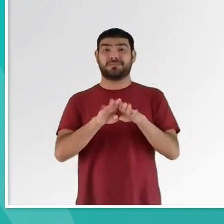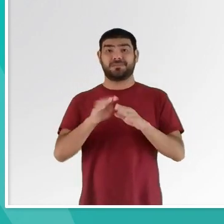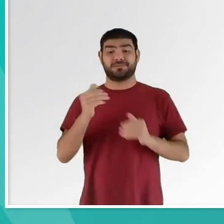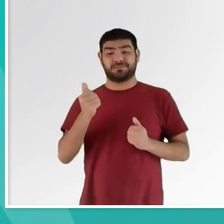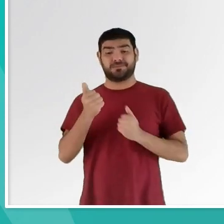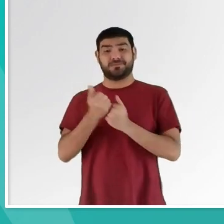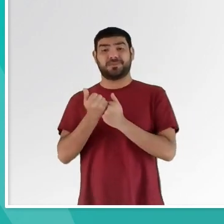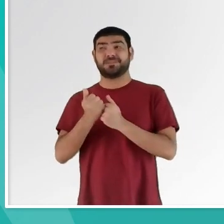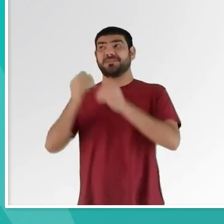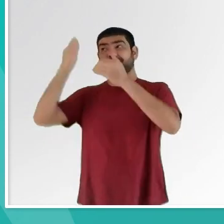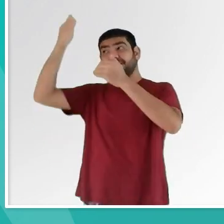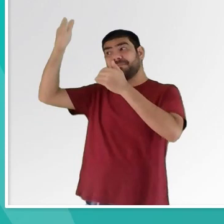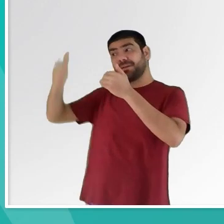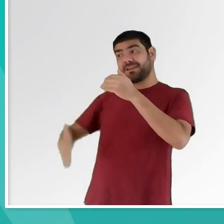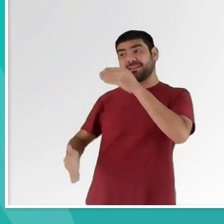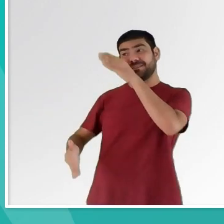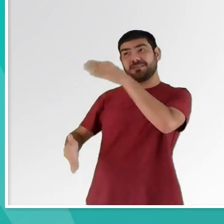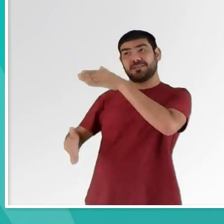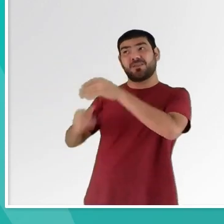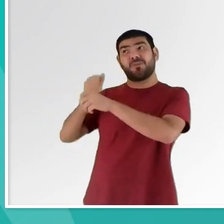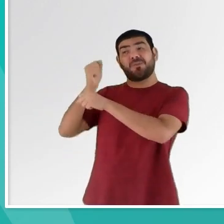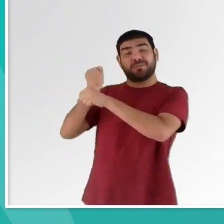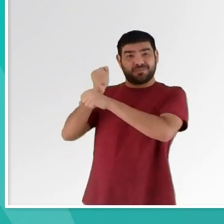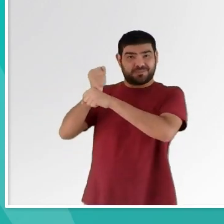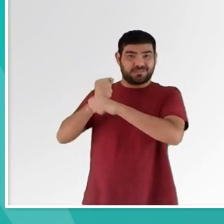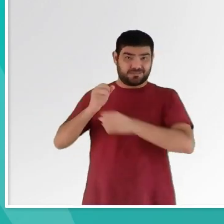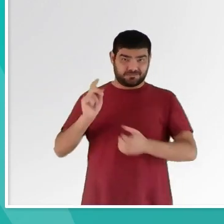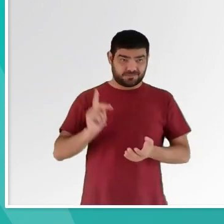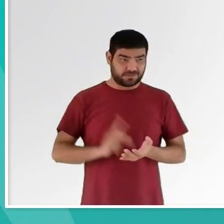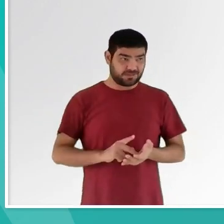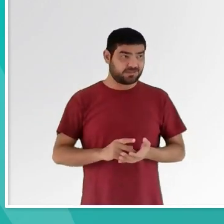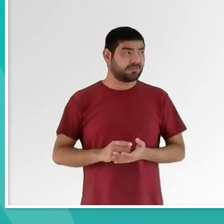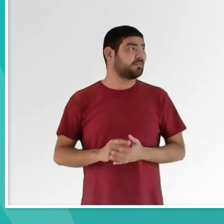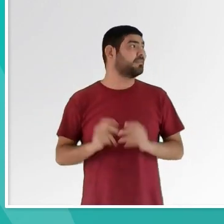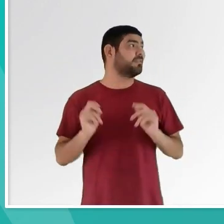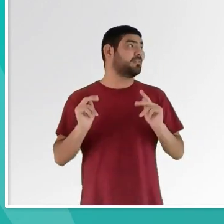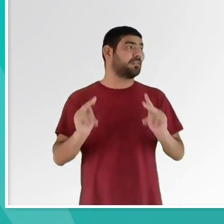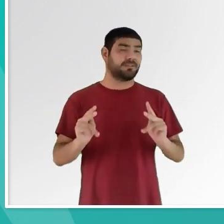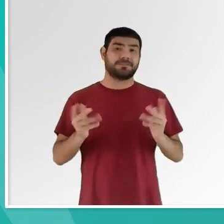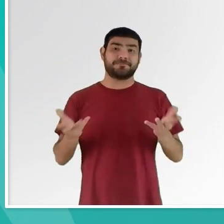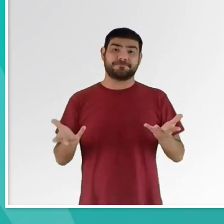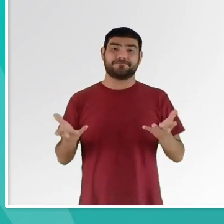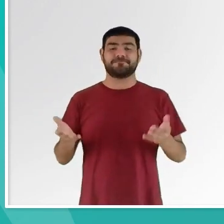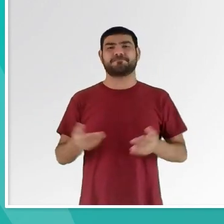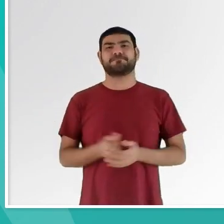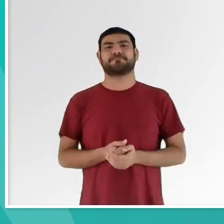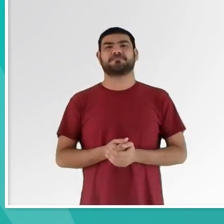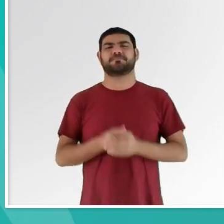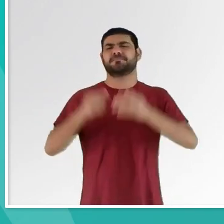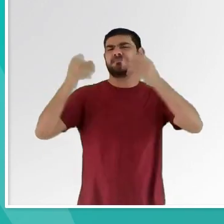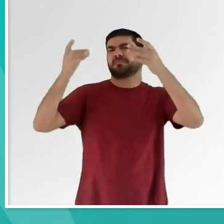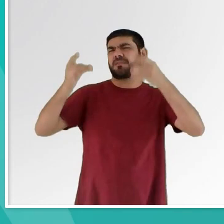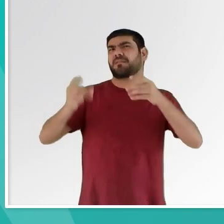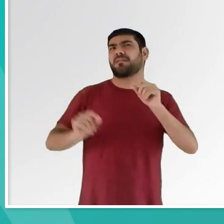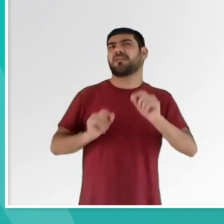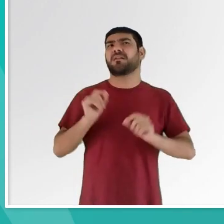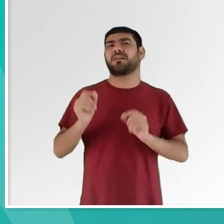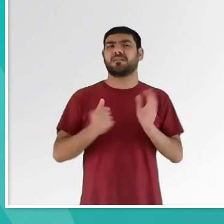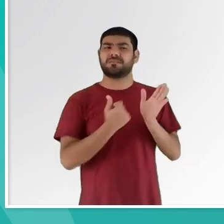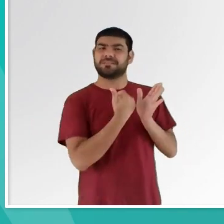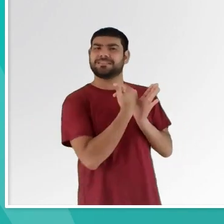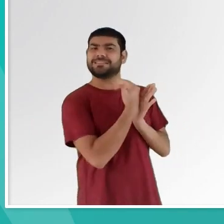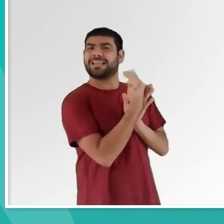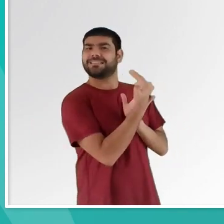mas uma parede construída, não é verdade? Ok, então nós vamos falar sobre o desenho, tanto